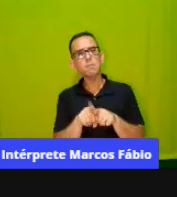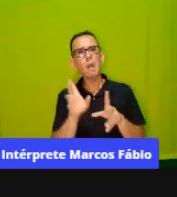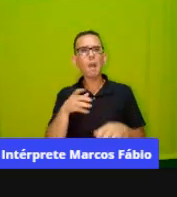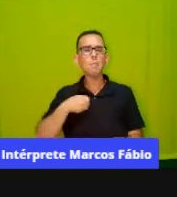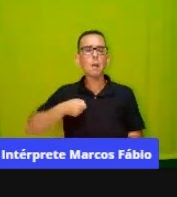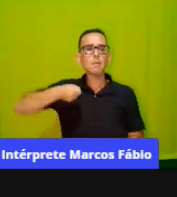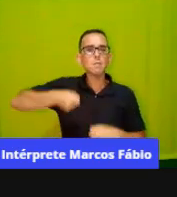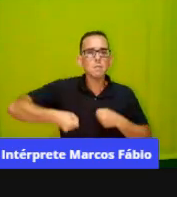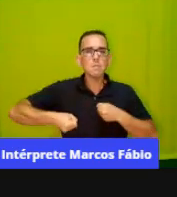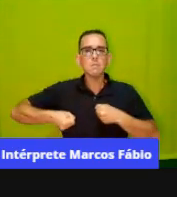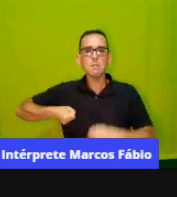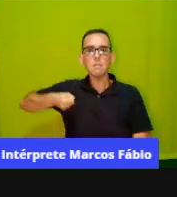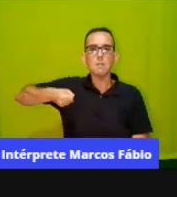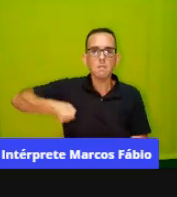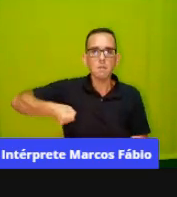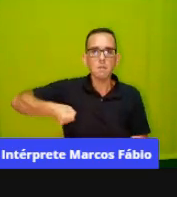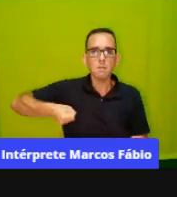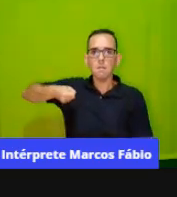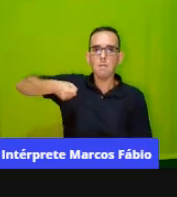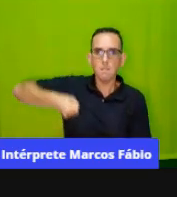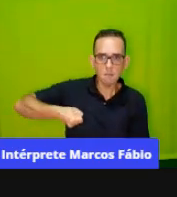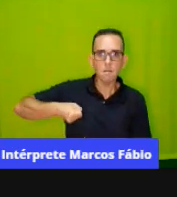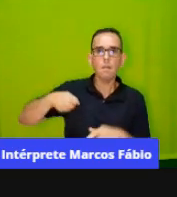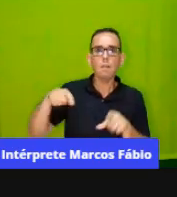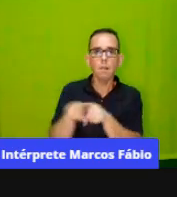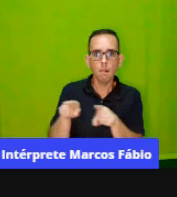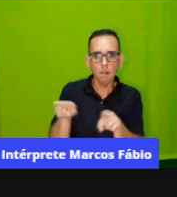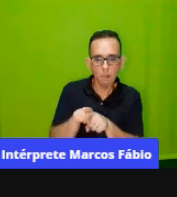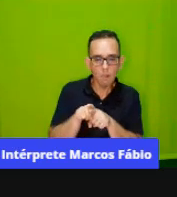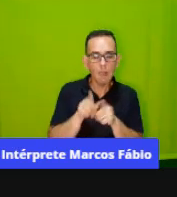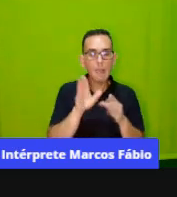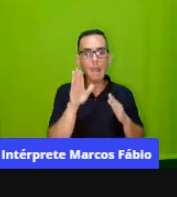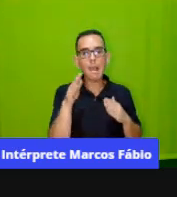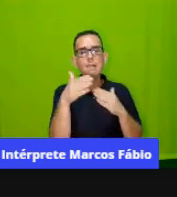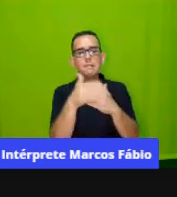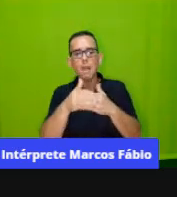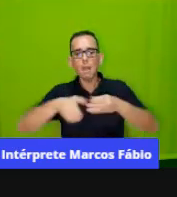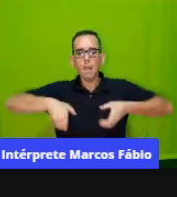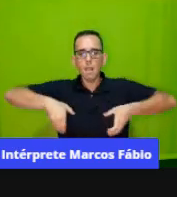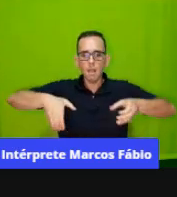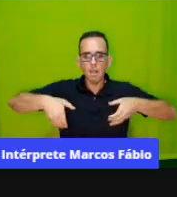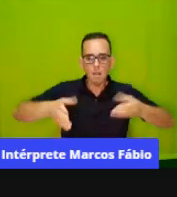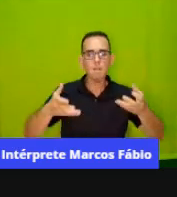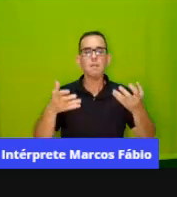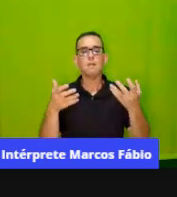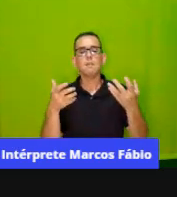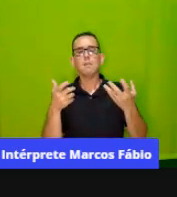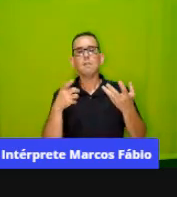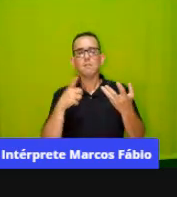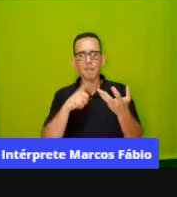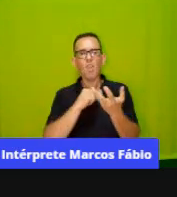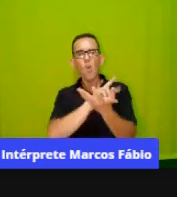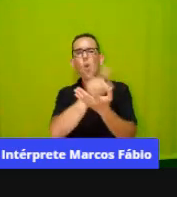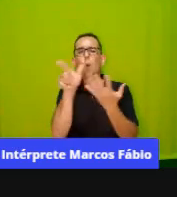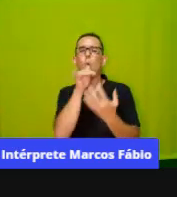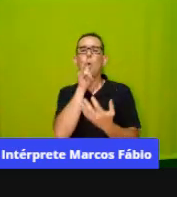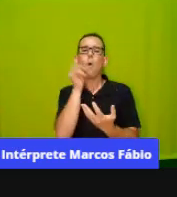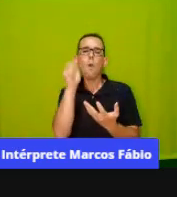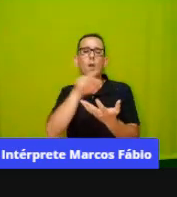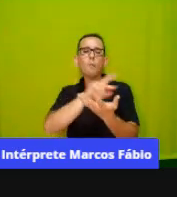bengala, que vai auxiliar na locomoção, né, até uma cadeira de roda, que nem a gente colocou outros exemplos, né?